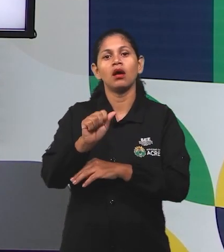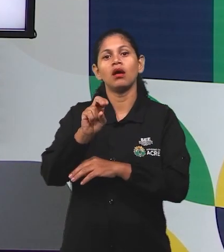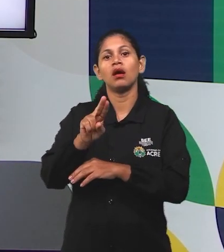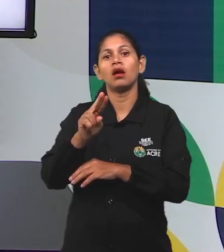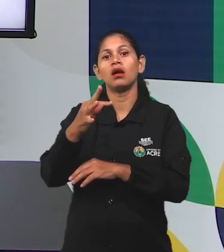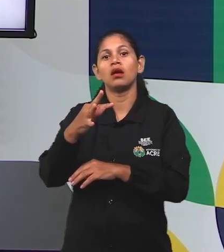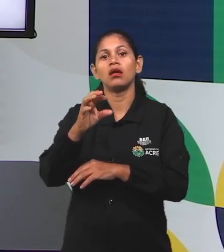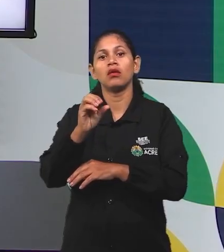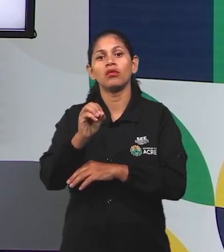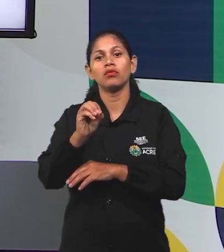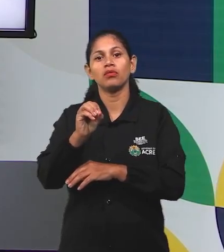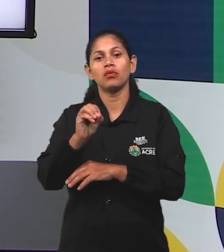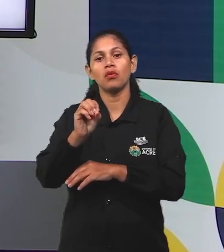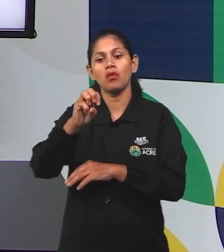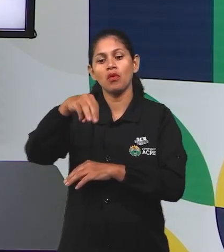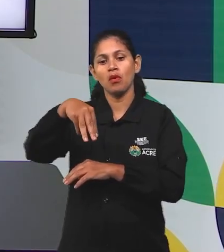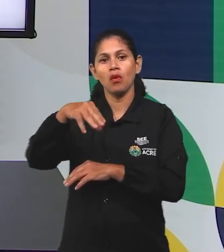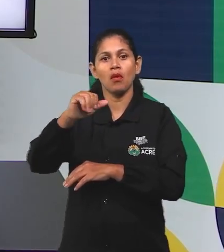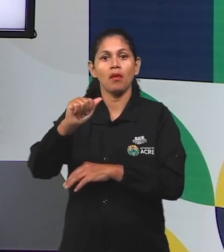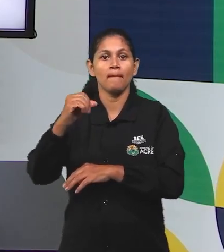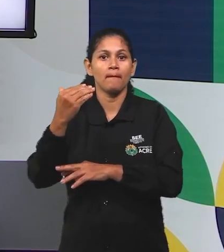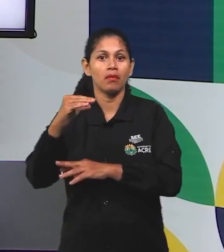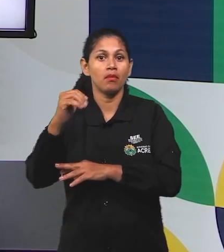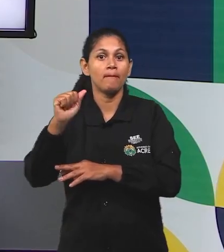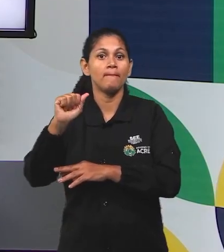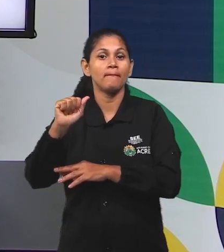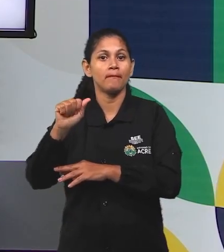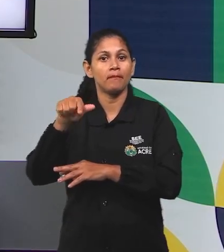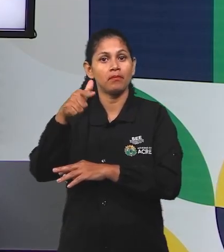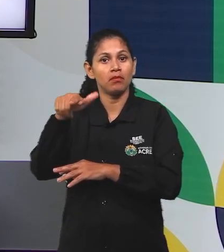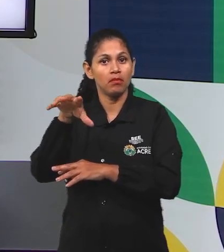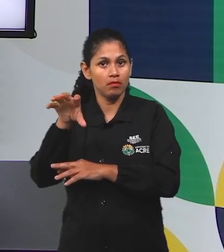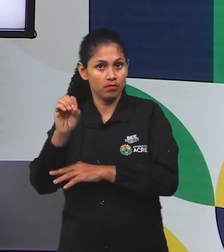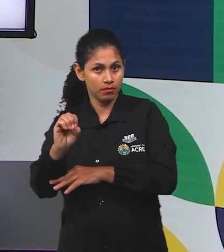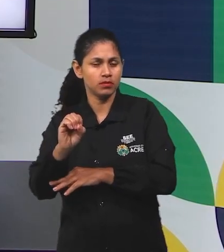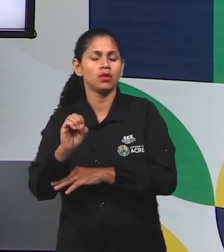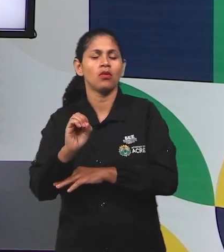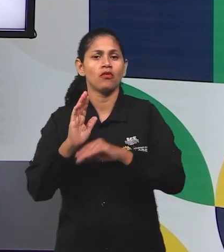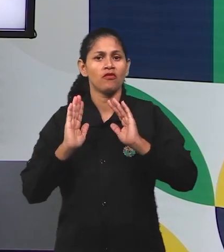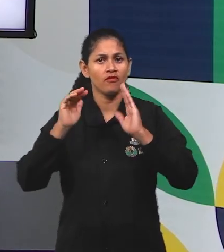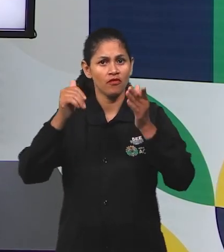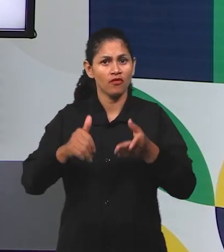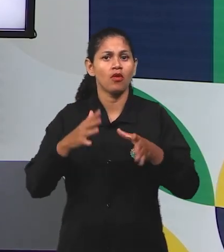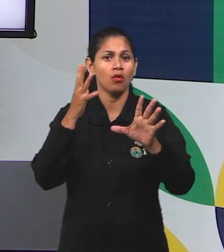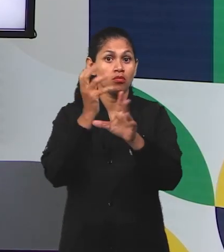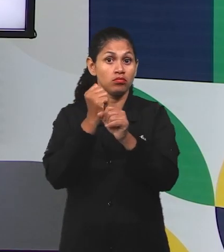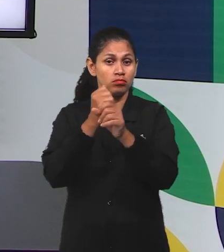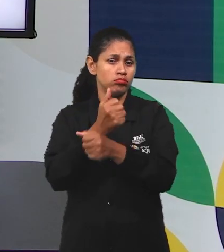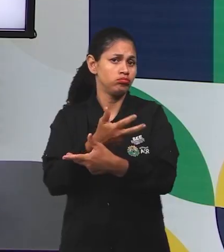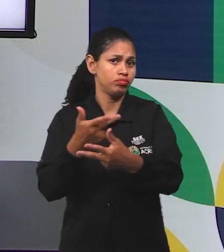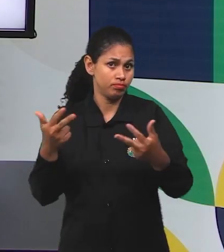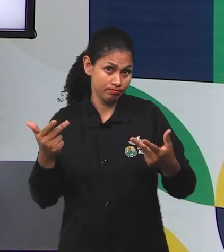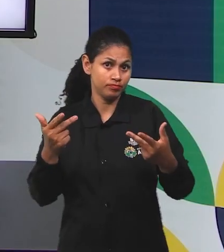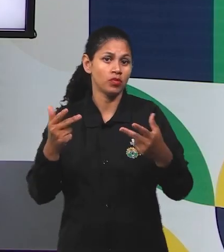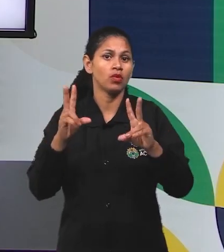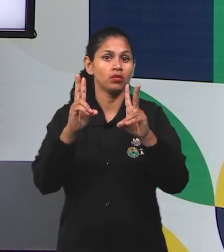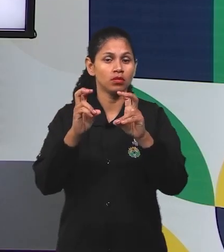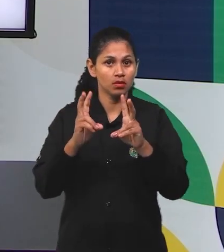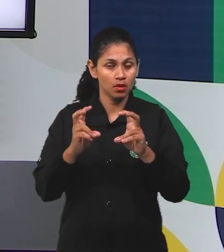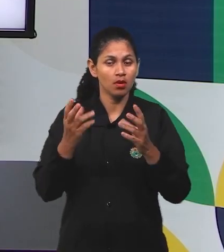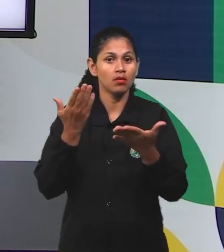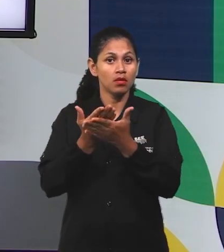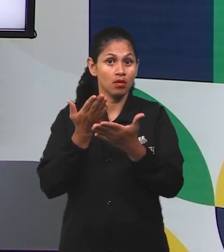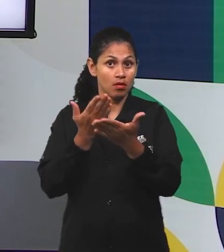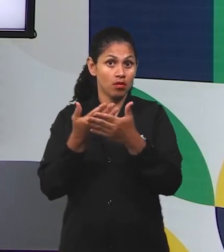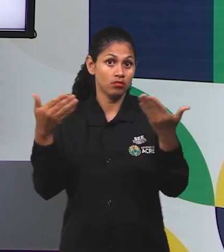matemático envolvido na programação desse projeto. Mas eu quero focar em grandezas, que é o assunto da aula de hoje. Essa aula sobre